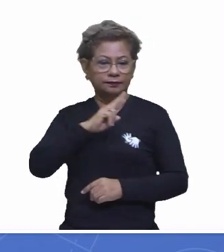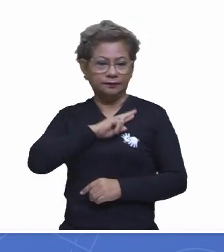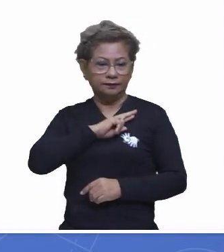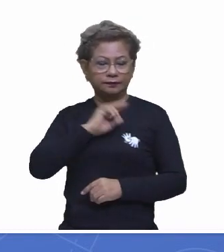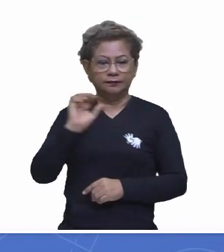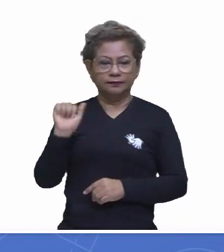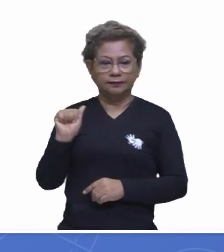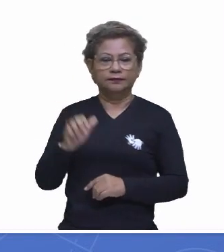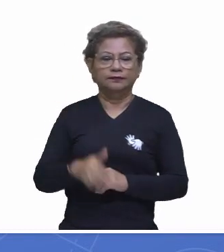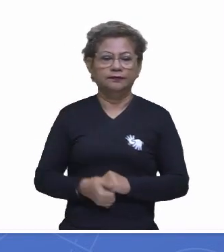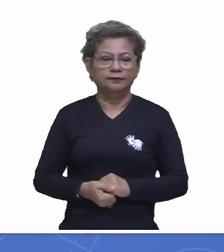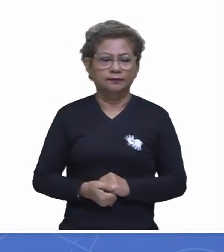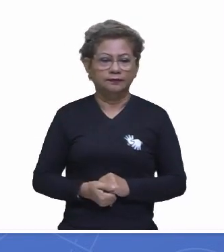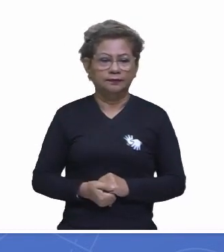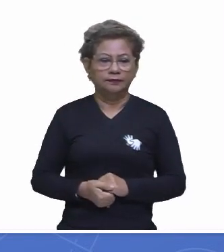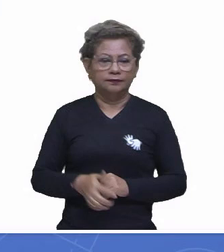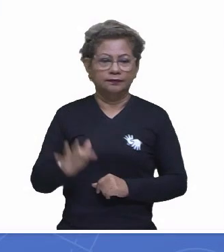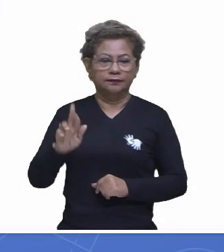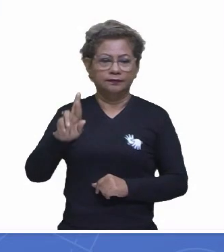também.